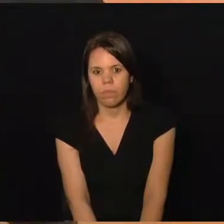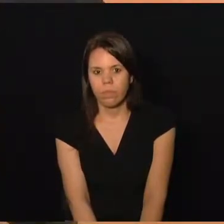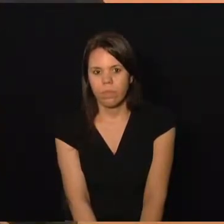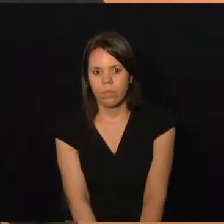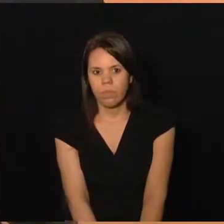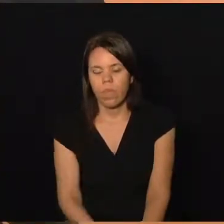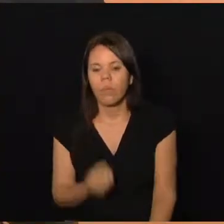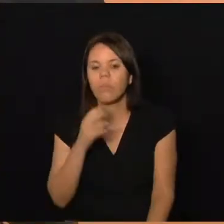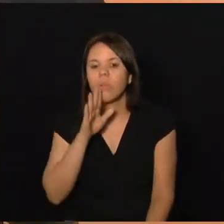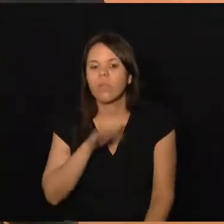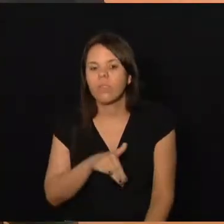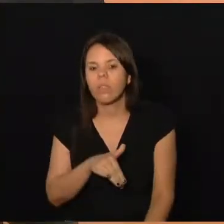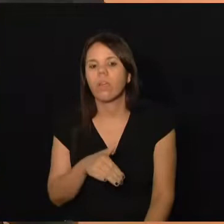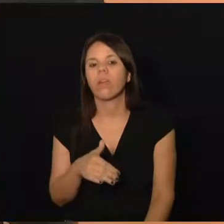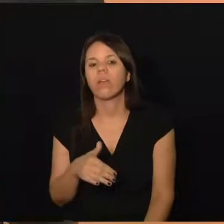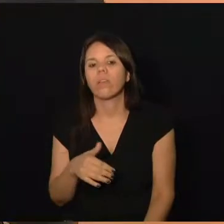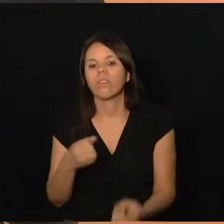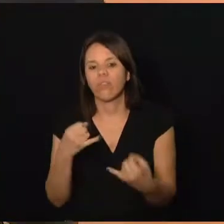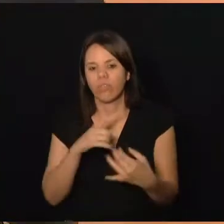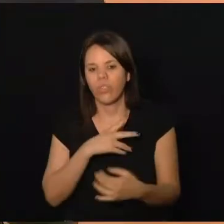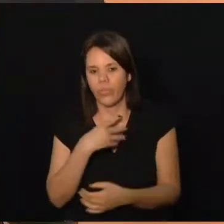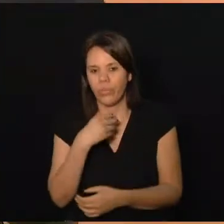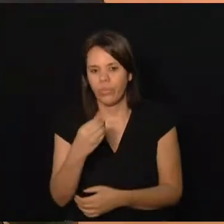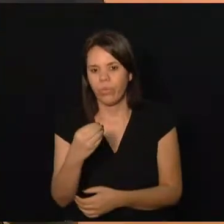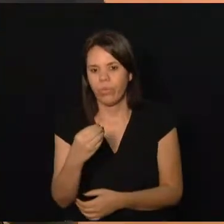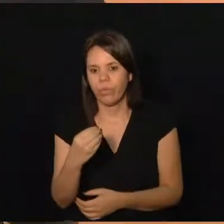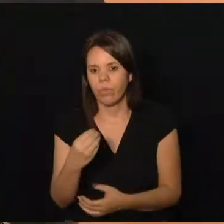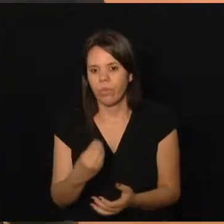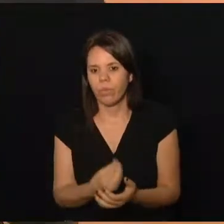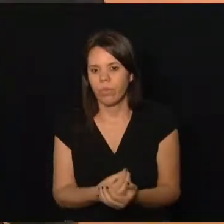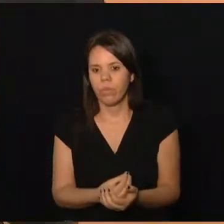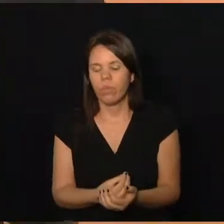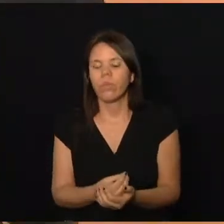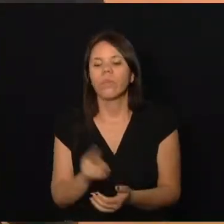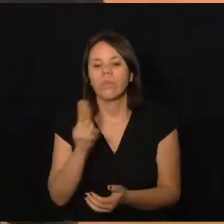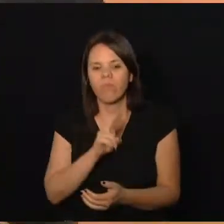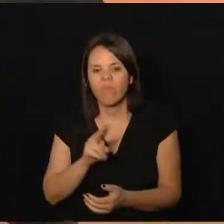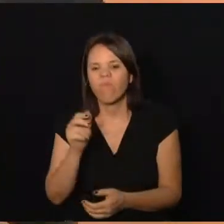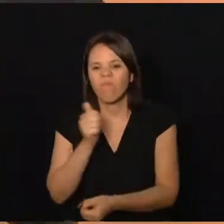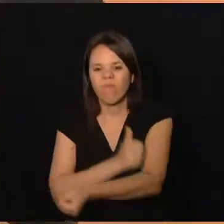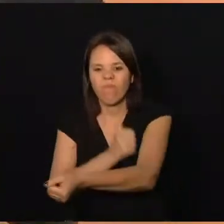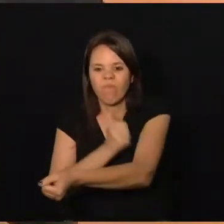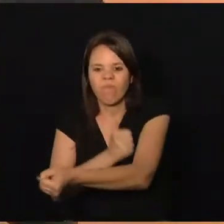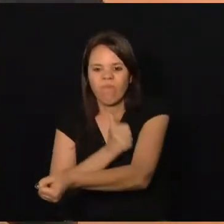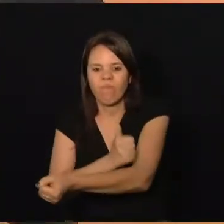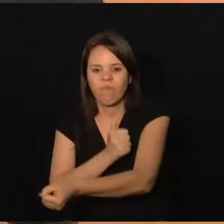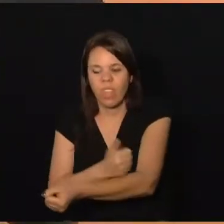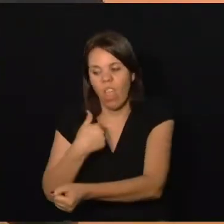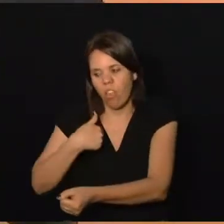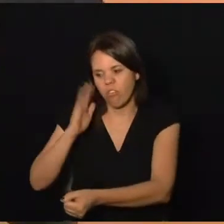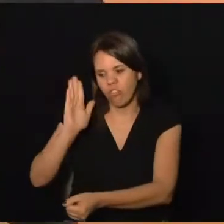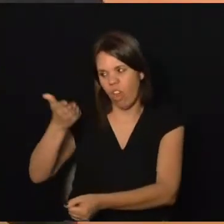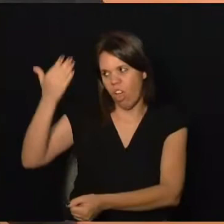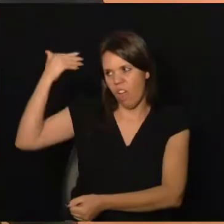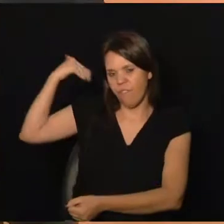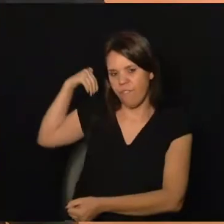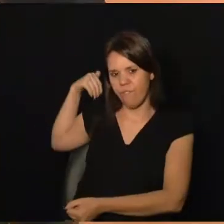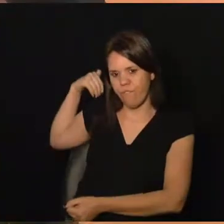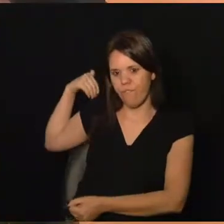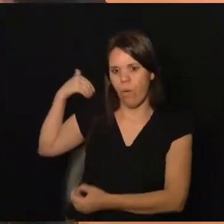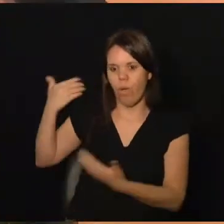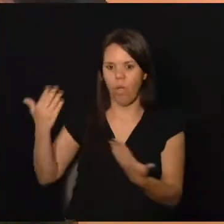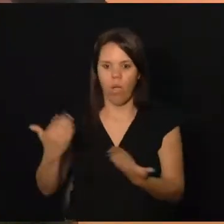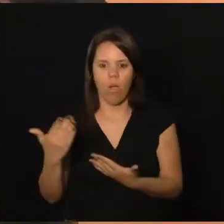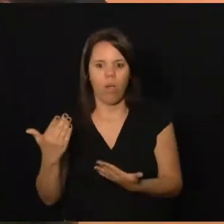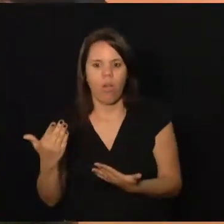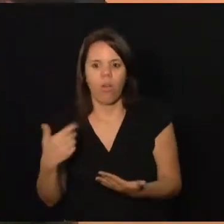Boa tarde. Boa tarde. Eu tenho um filho, né, que é usuário. Eu também fui. Só que agora, no momento